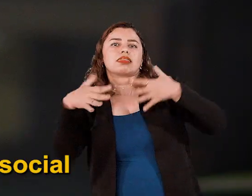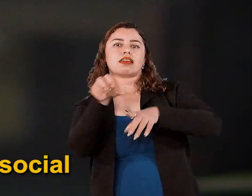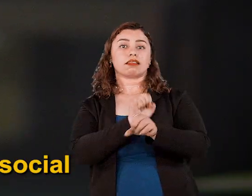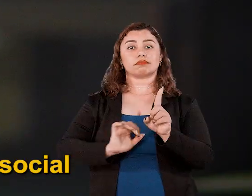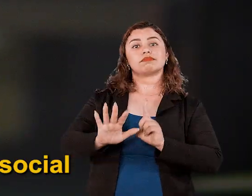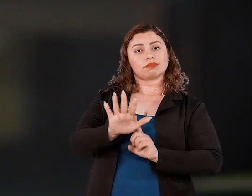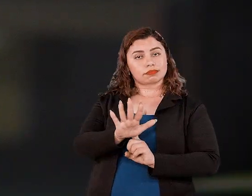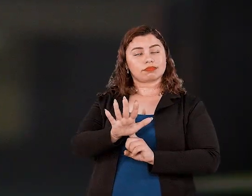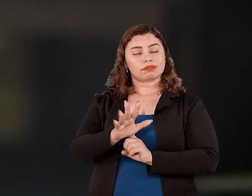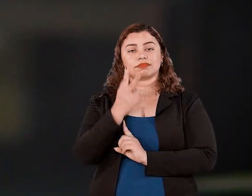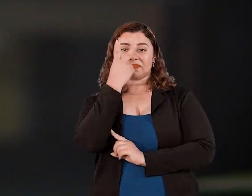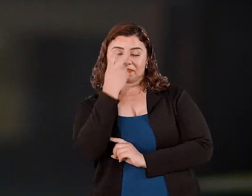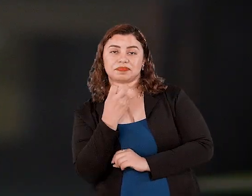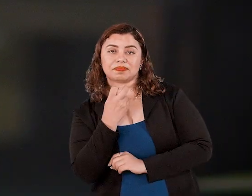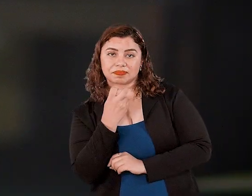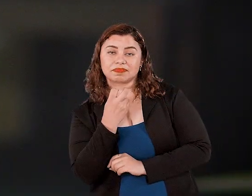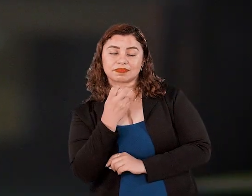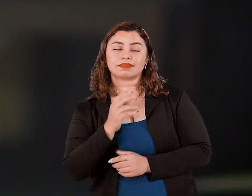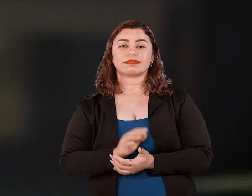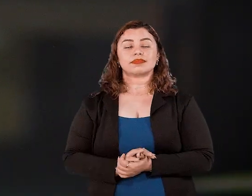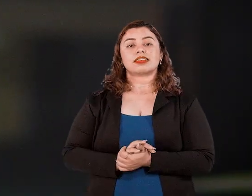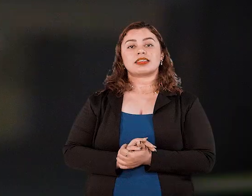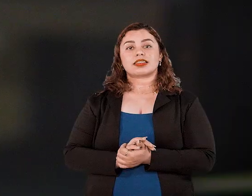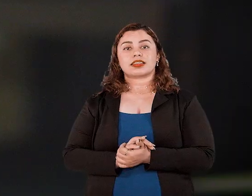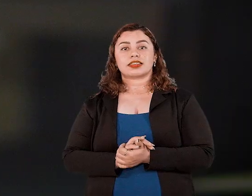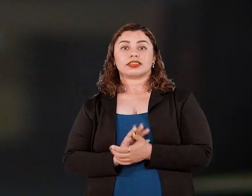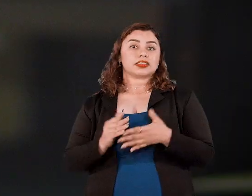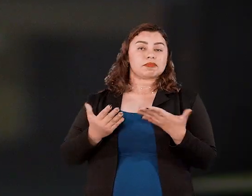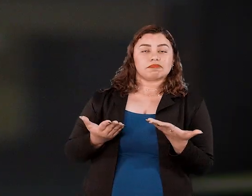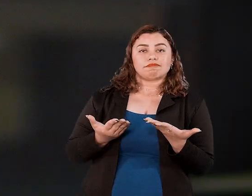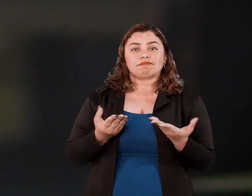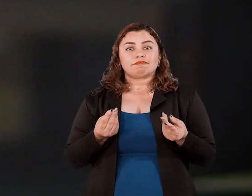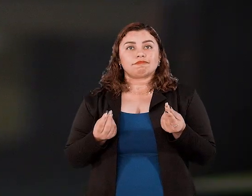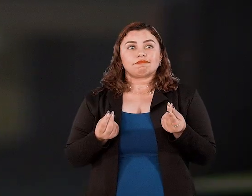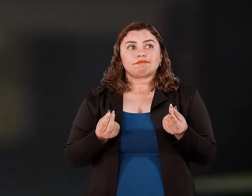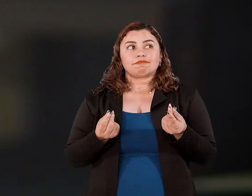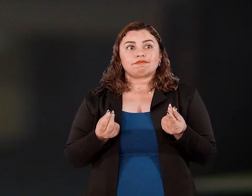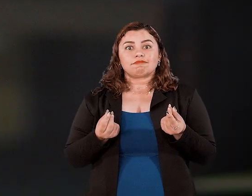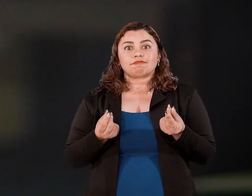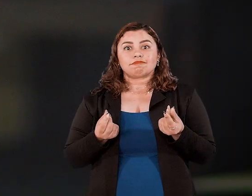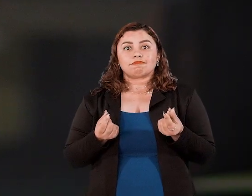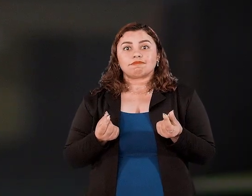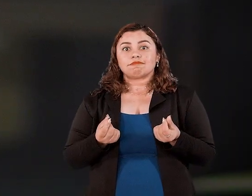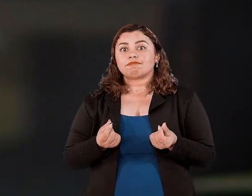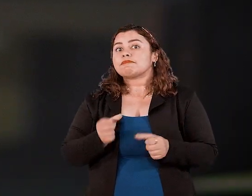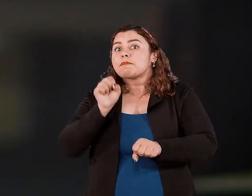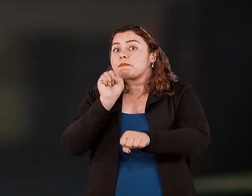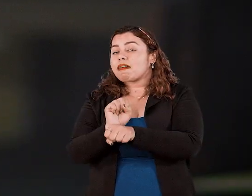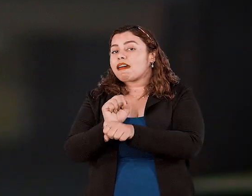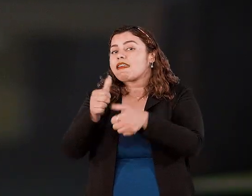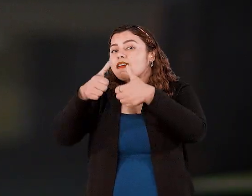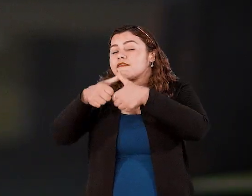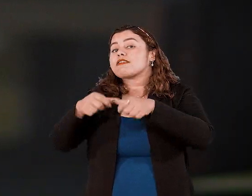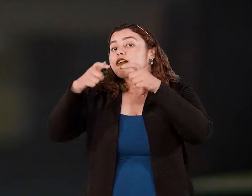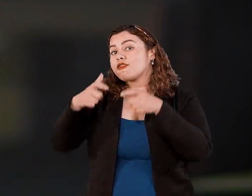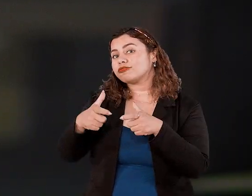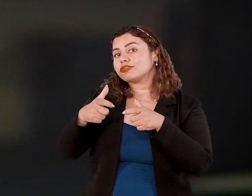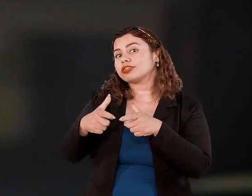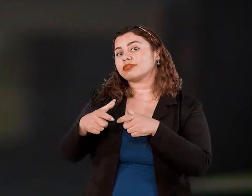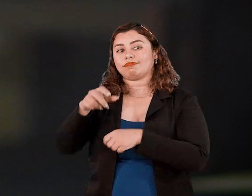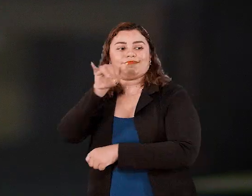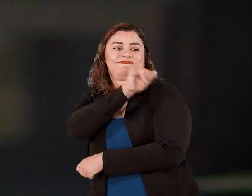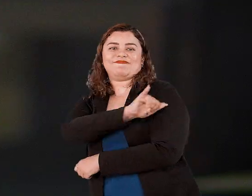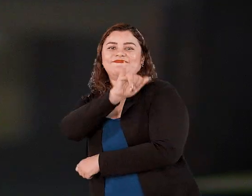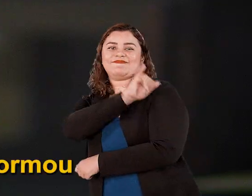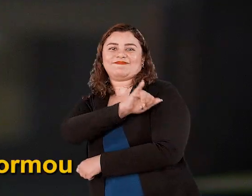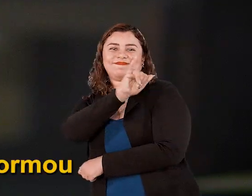inclusão social para deficientes visuais e encerra sua vida morando no Rio de